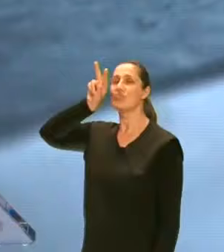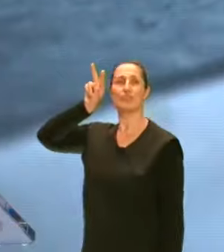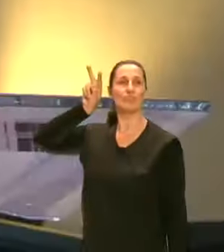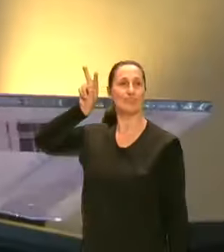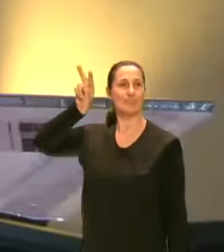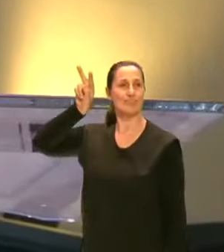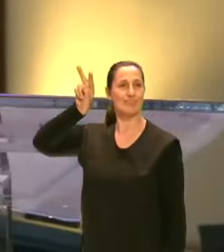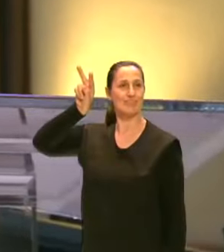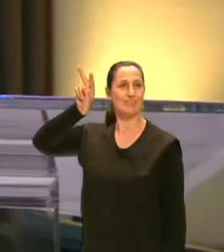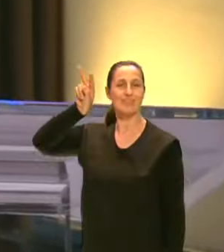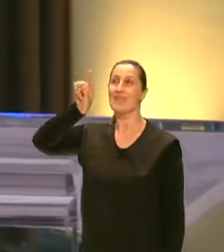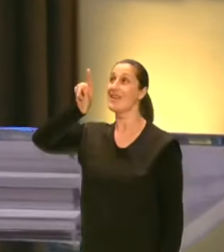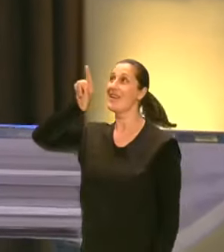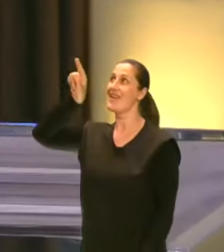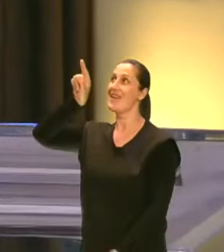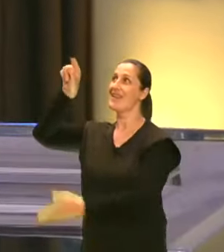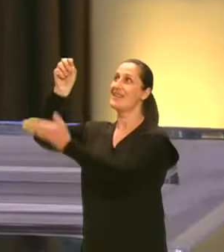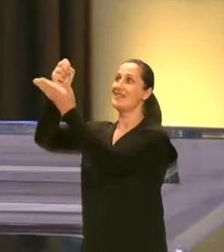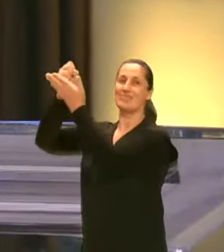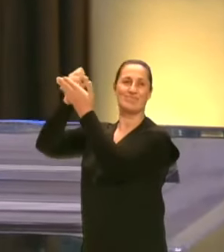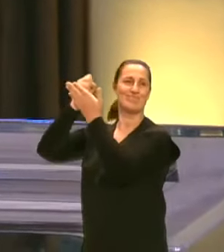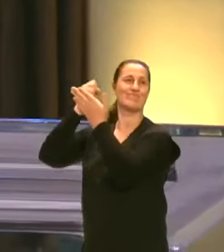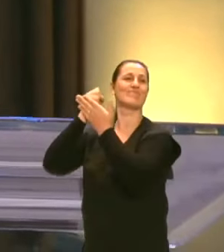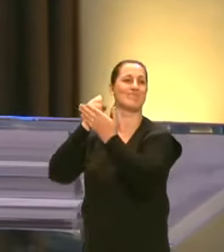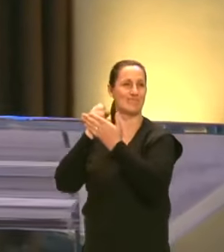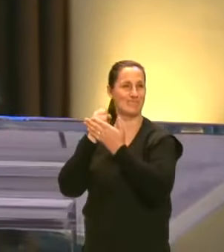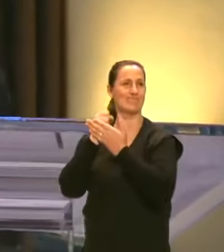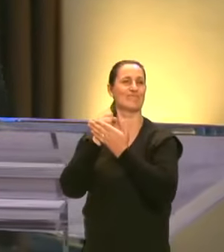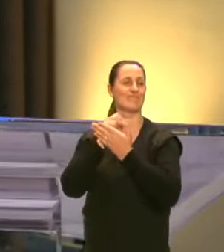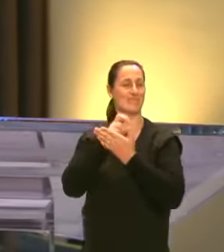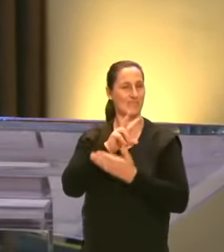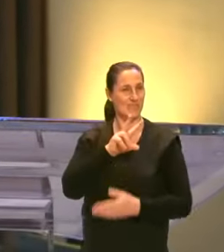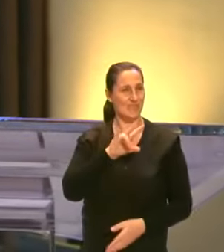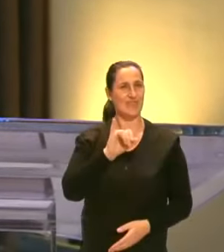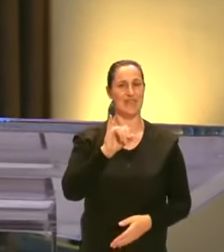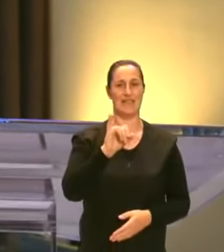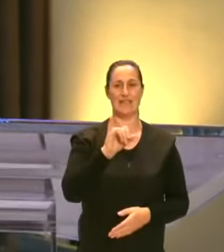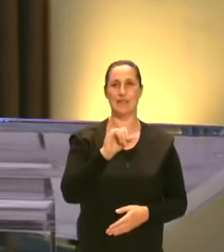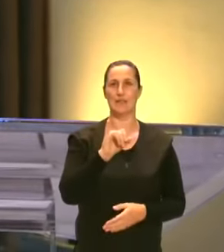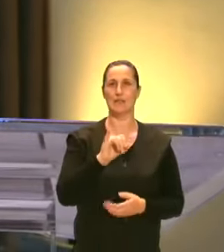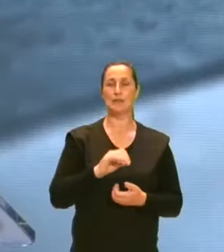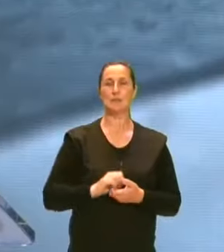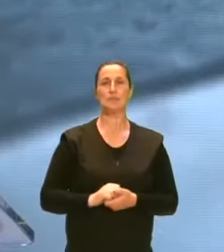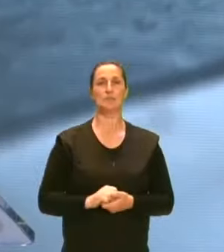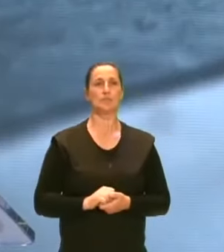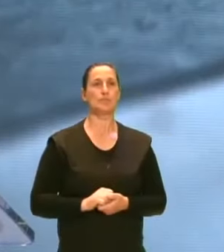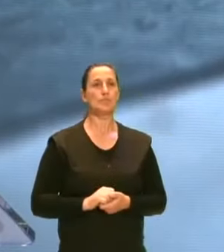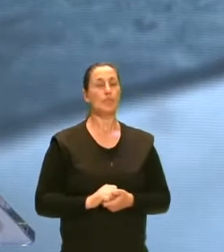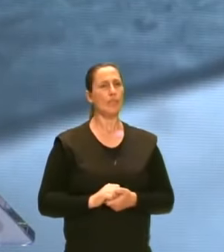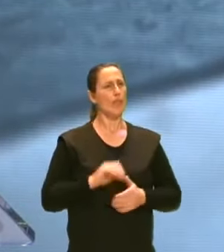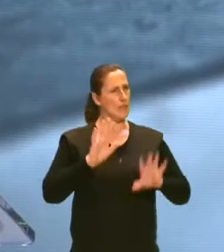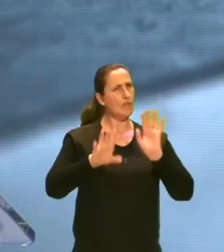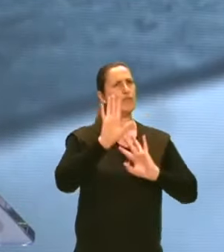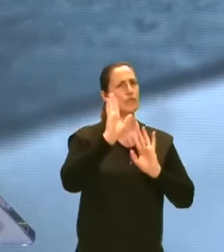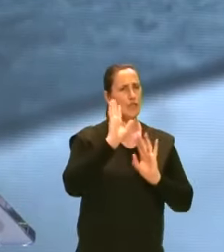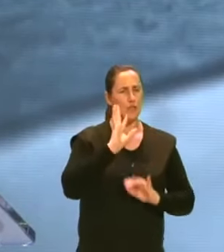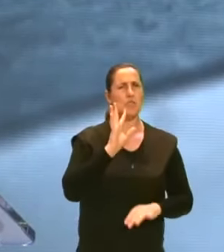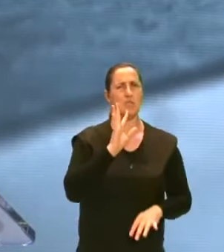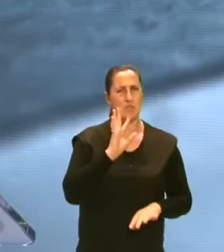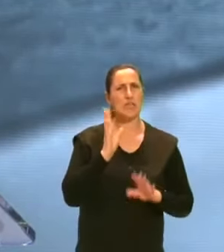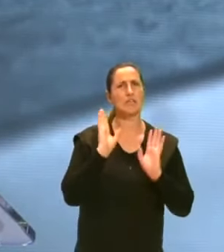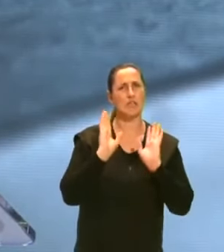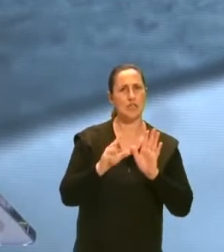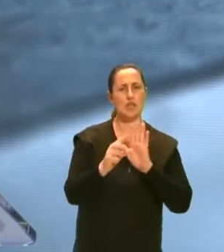teu socorro vem. Eu amo esse salmo, talvez você saiba recitar. Pelo menos o